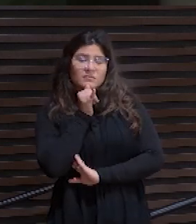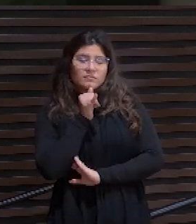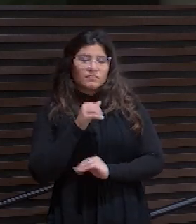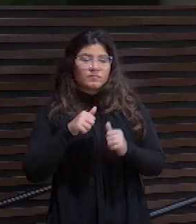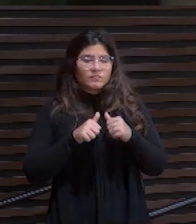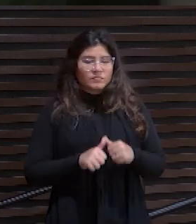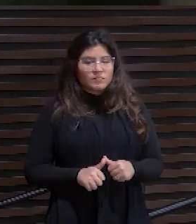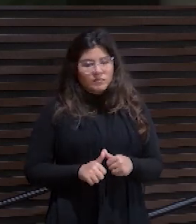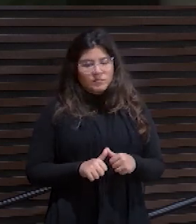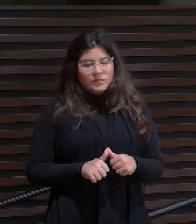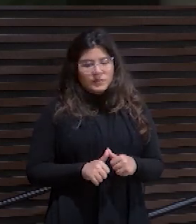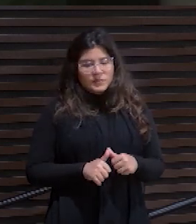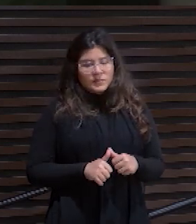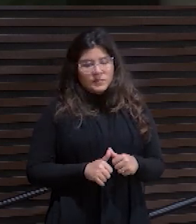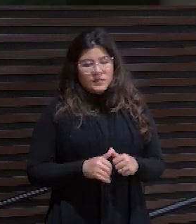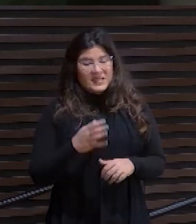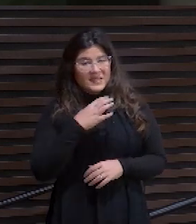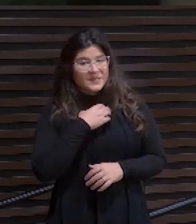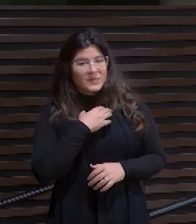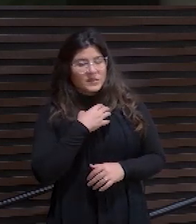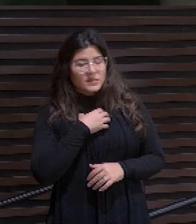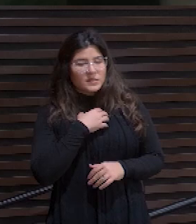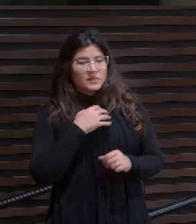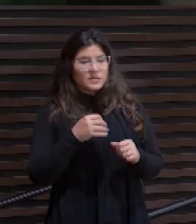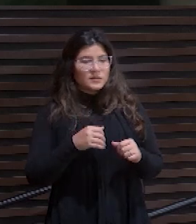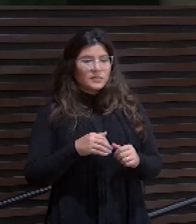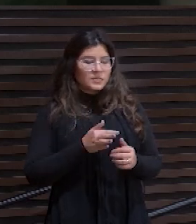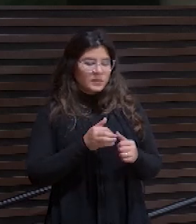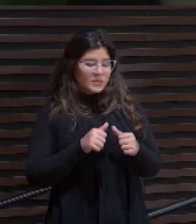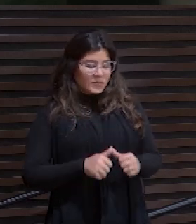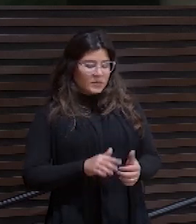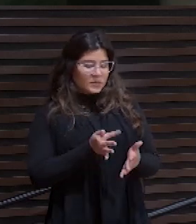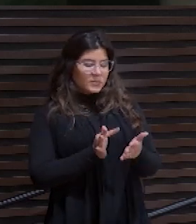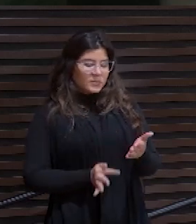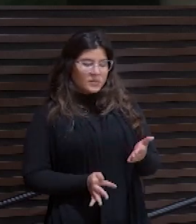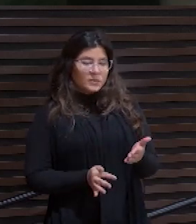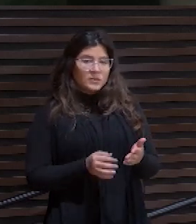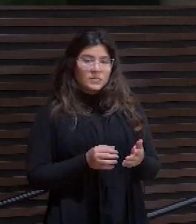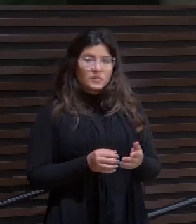essas coisas, é o jeito, nesse texto especificamente,